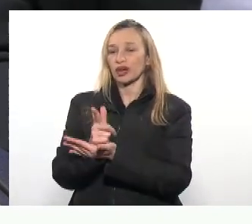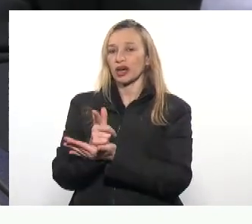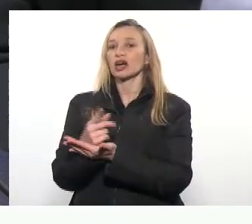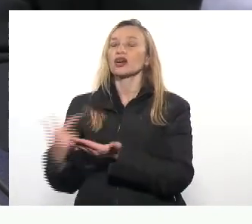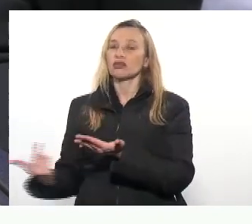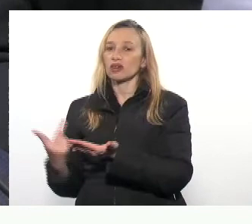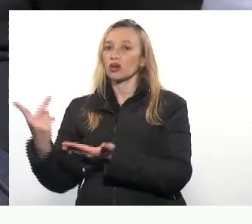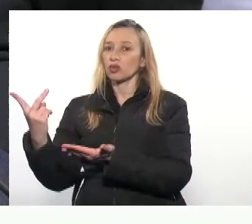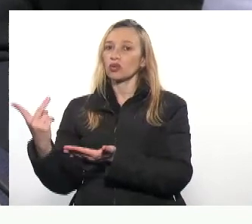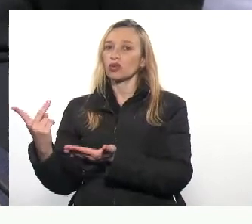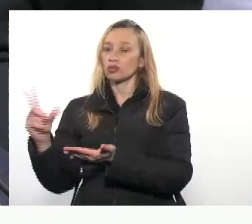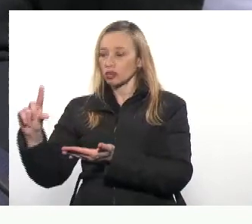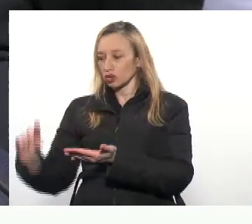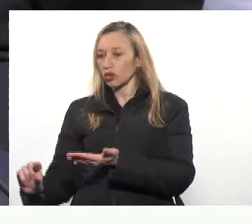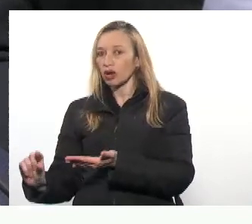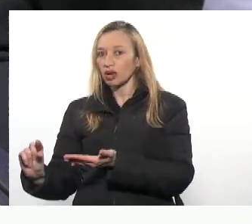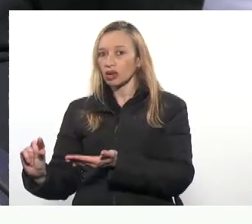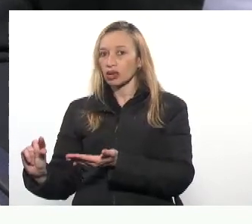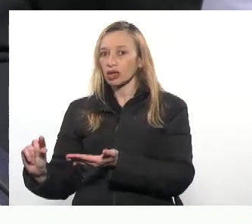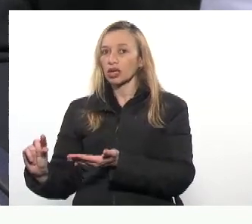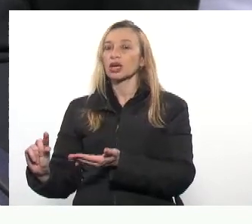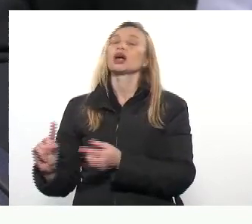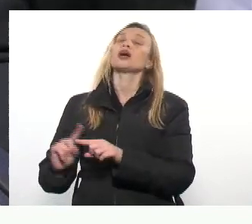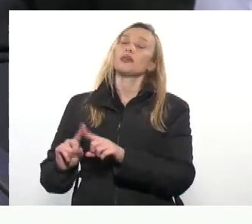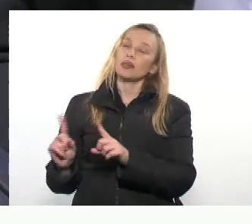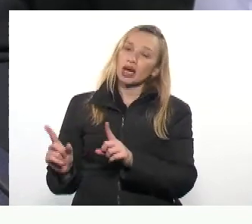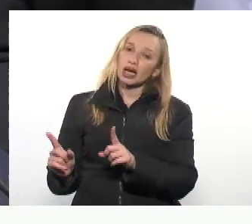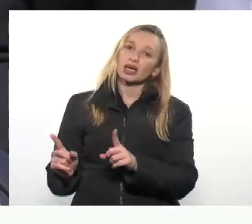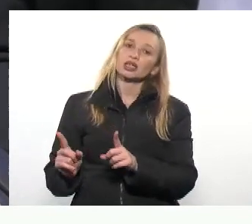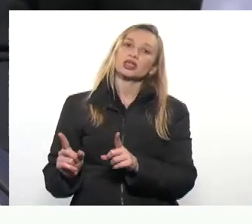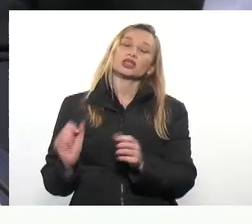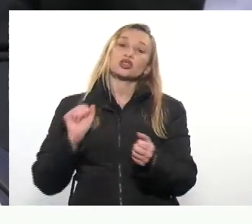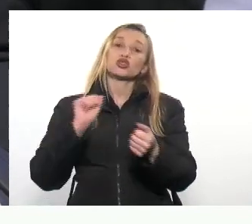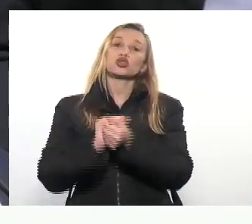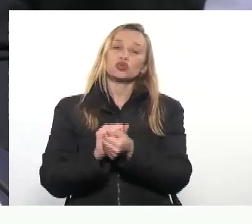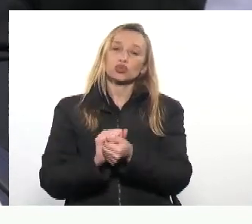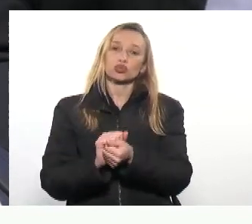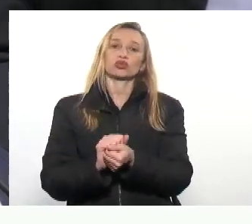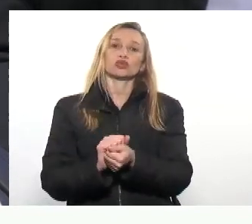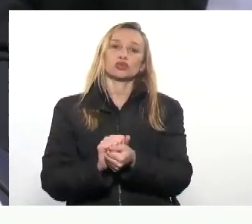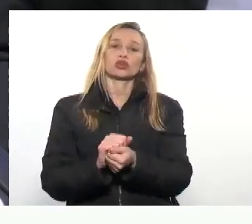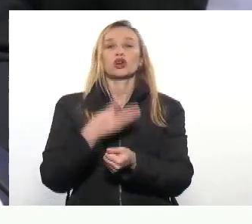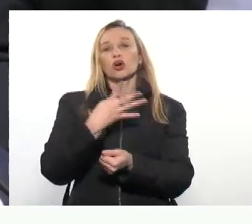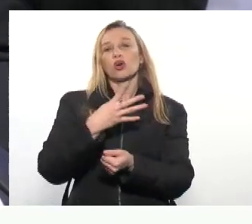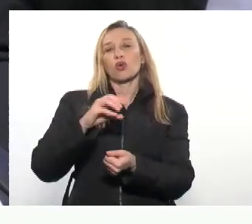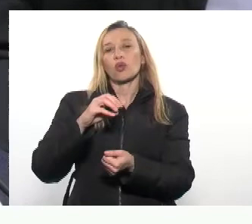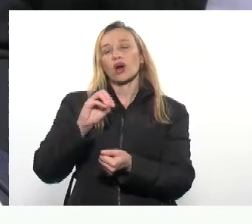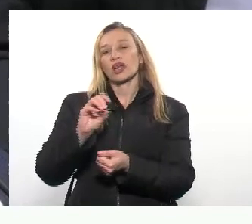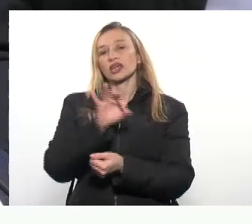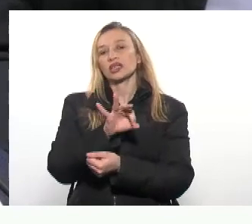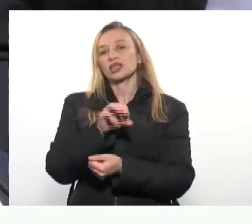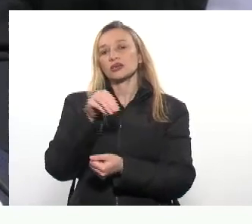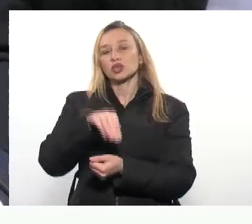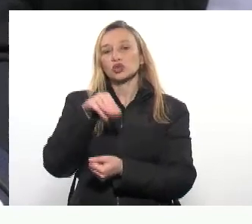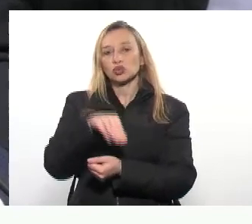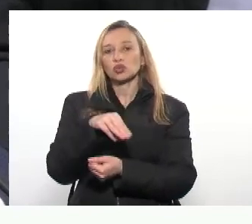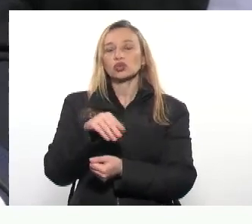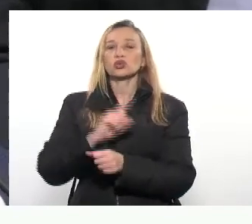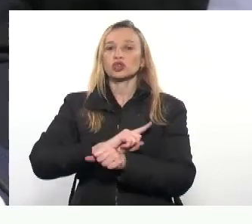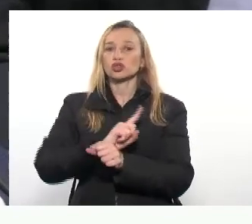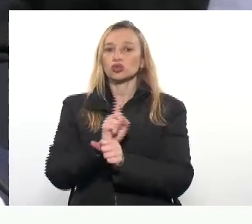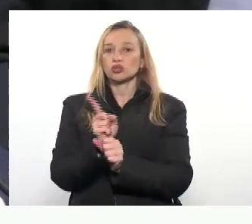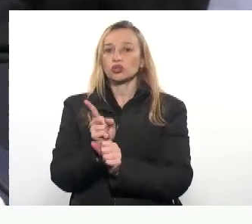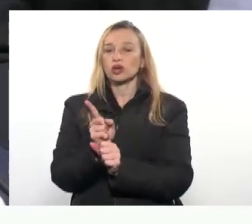valores diminutos, tá certo, menores, mas isso também junto com, fora esses 400 mil idômetros que ele está falando, isso é a para